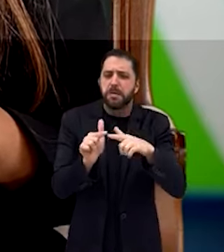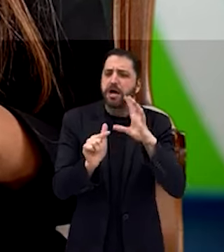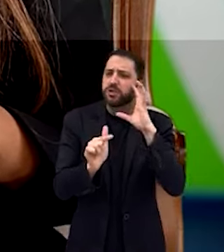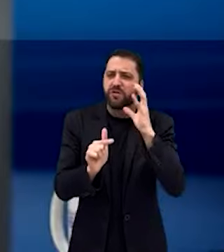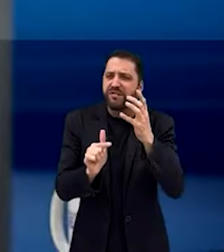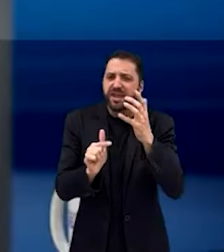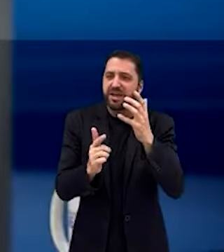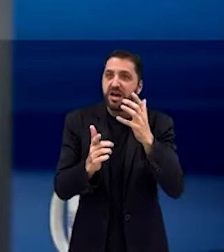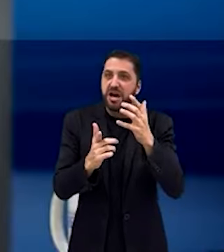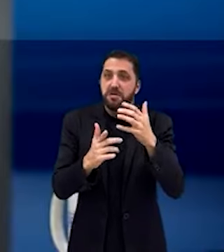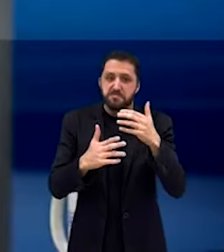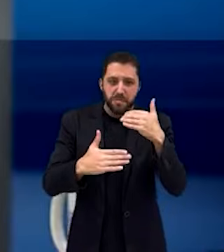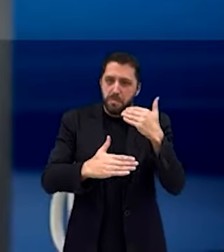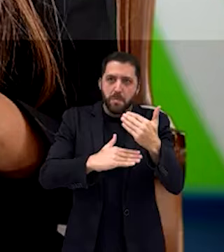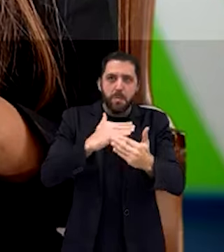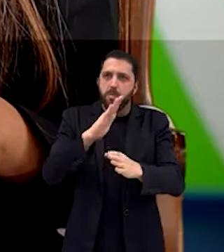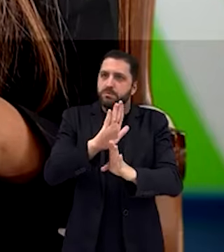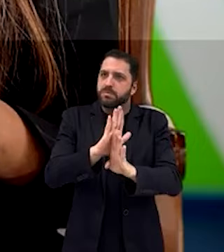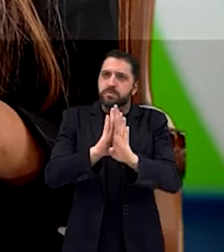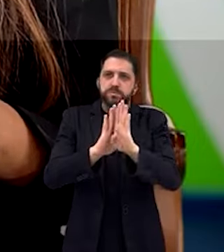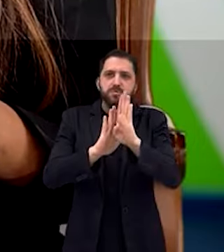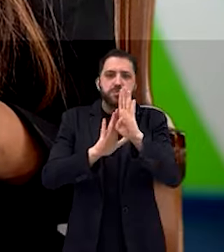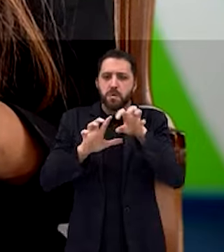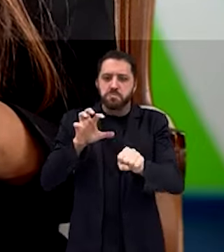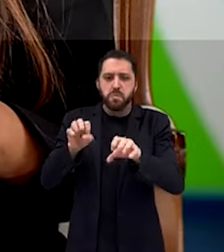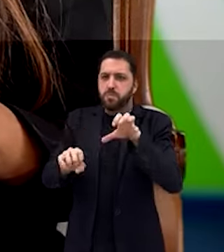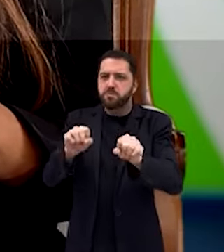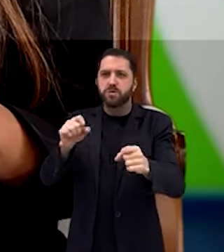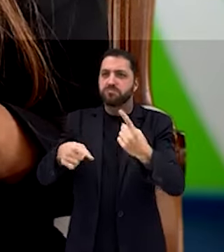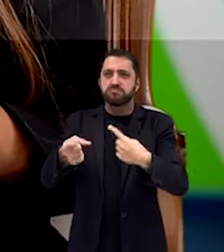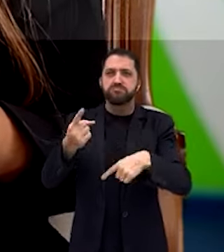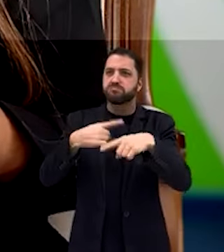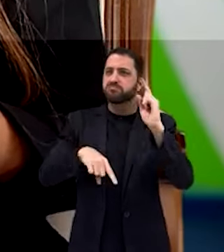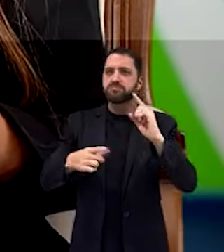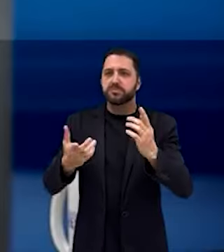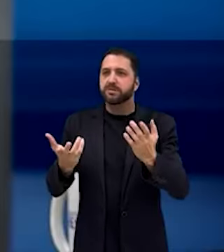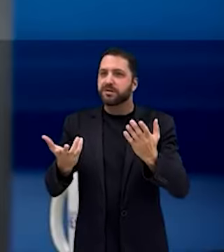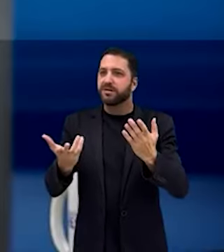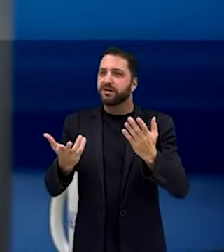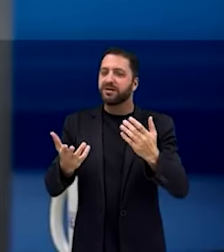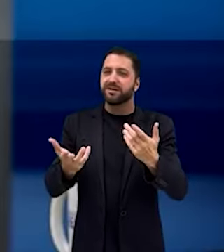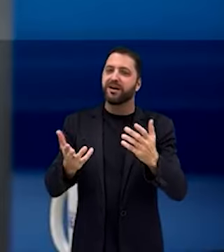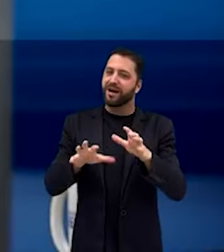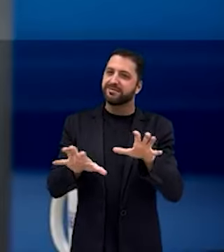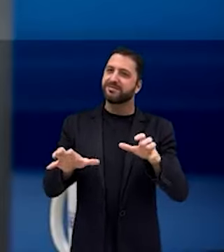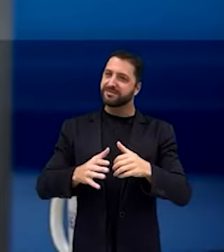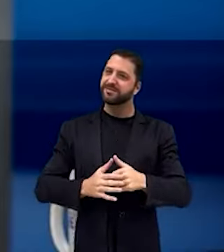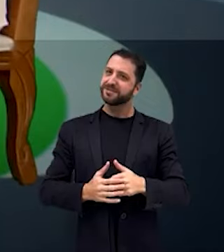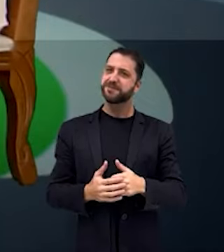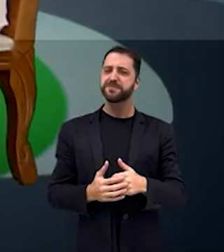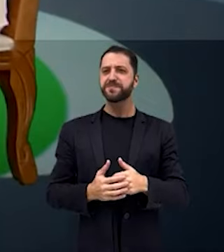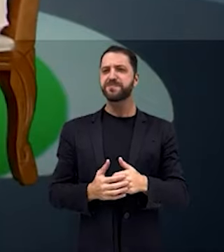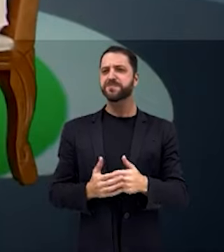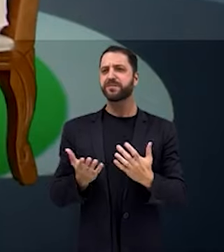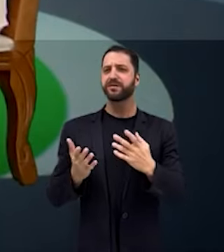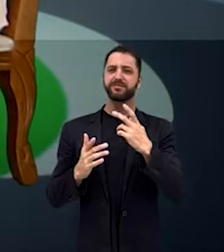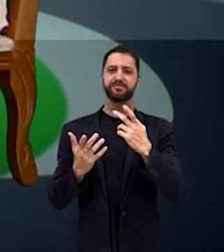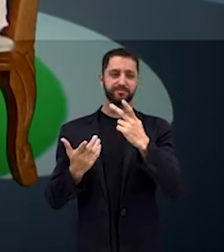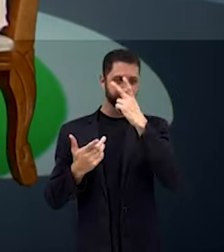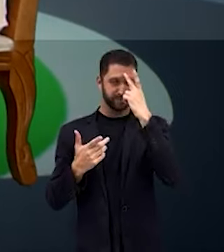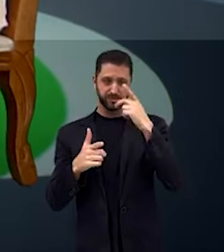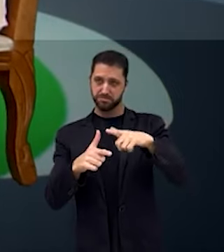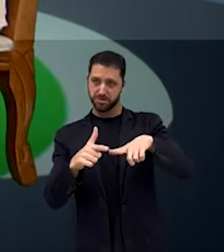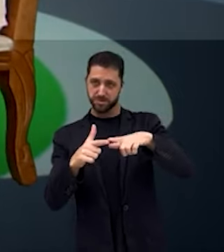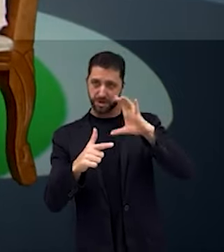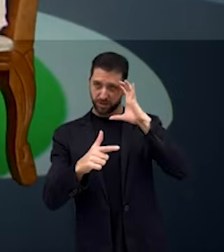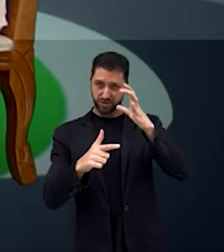e resolveu, e ela cresceu, e ela dominou, e ela governou. Olha isso. Exatamente. Porque quem não